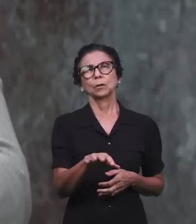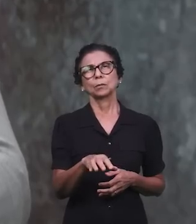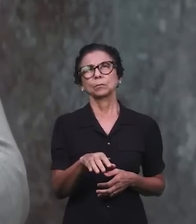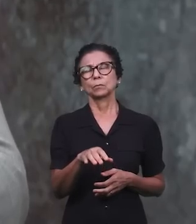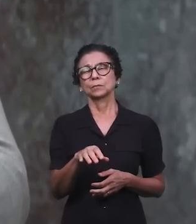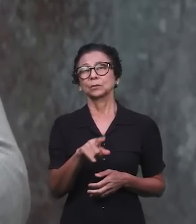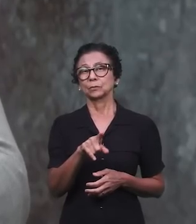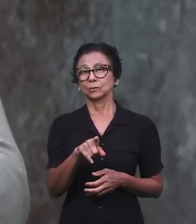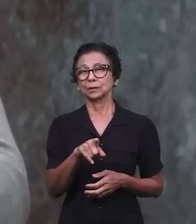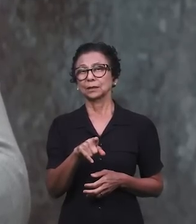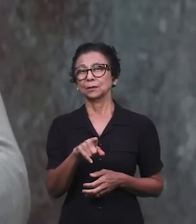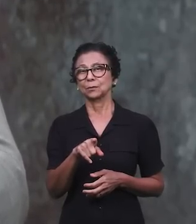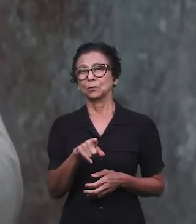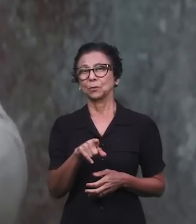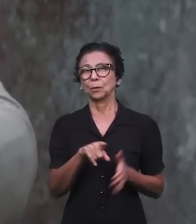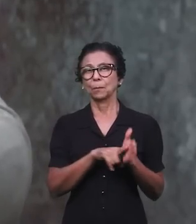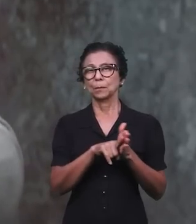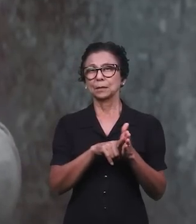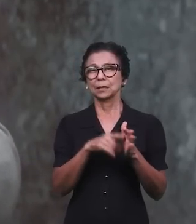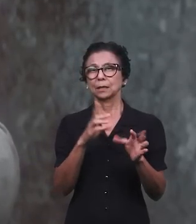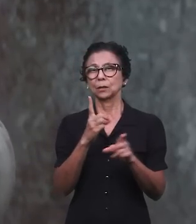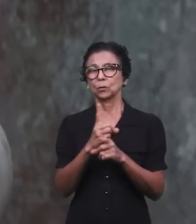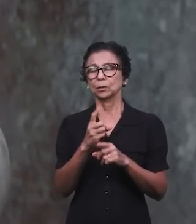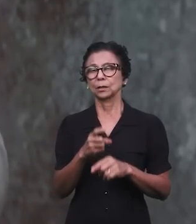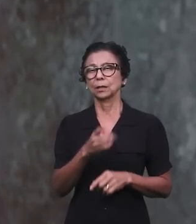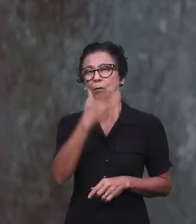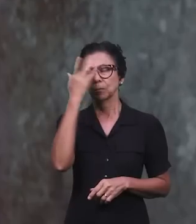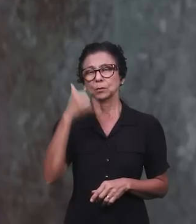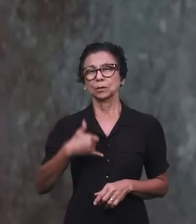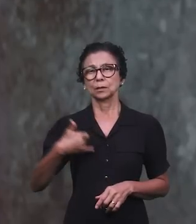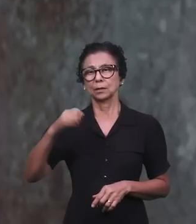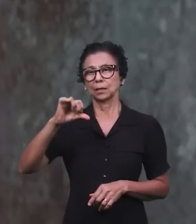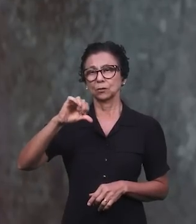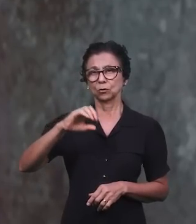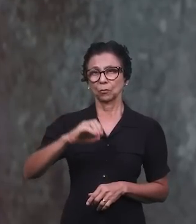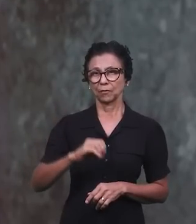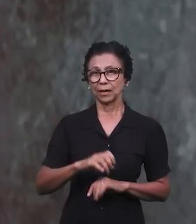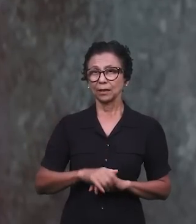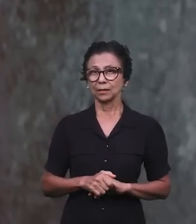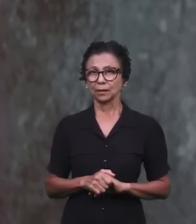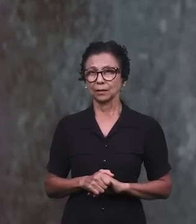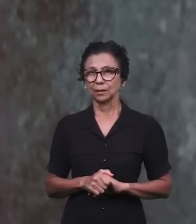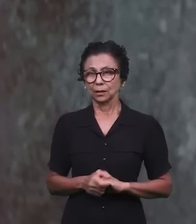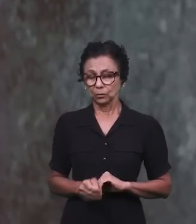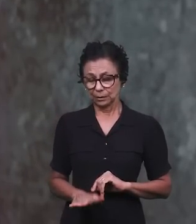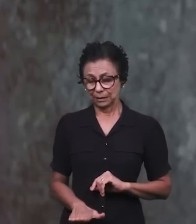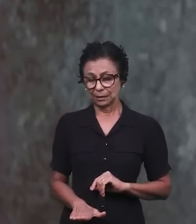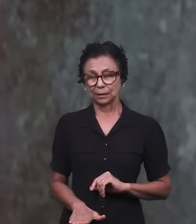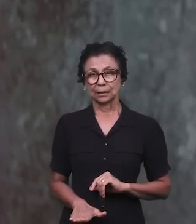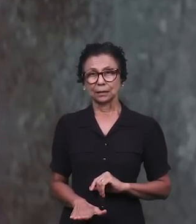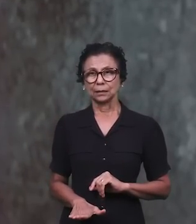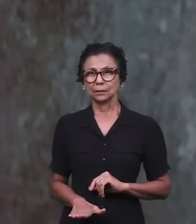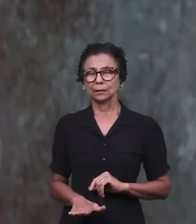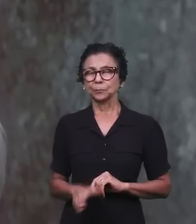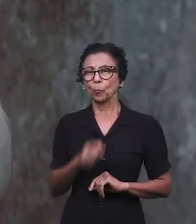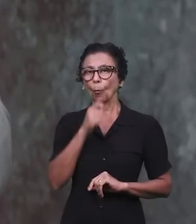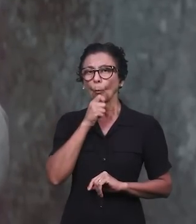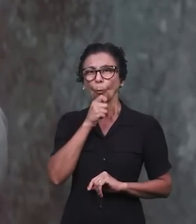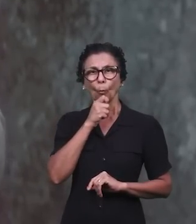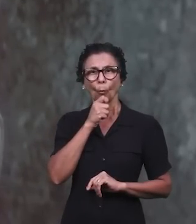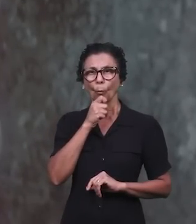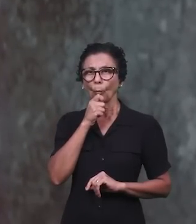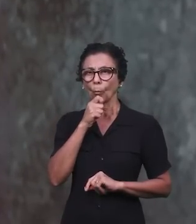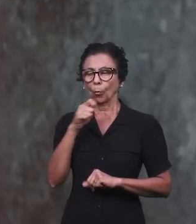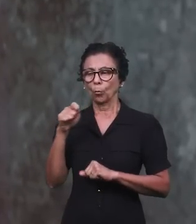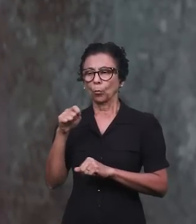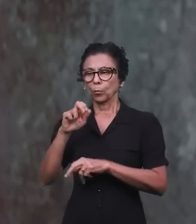idade, 95 anos de idade, quando ele nasceu, quando ele foi criança, Israel não existia. Né? Não existia. E como